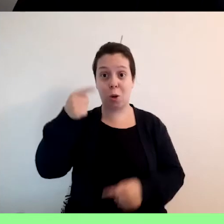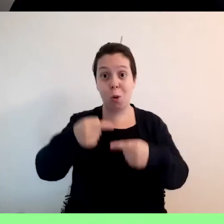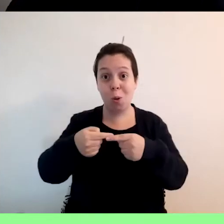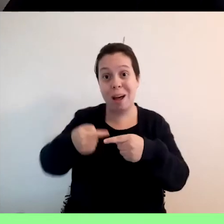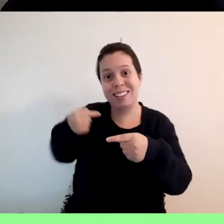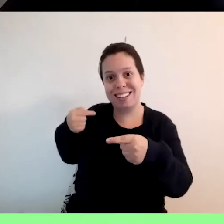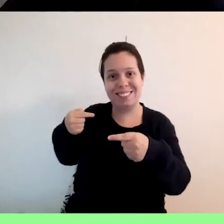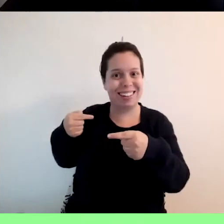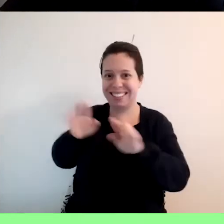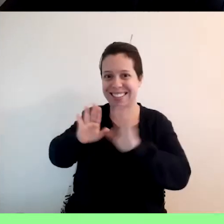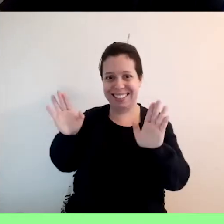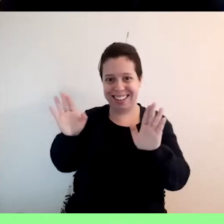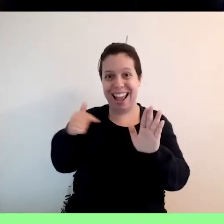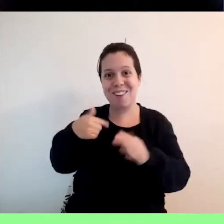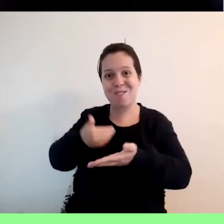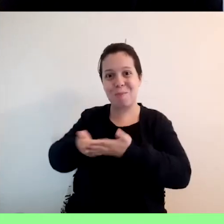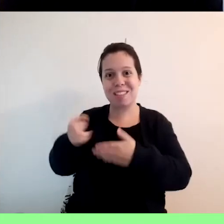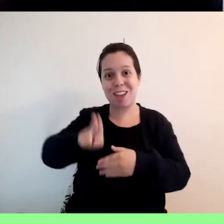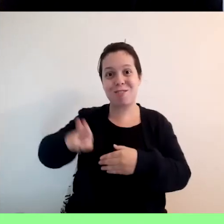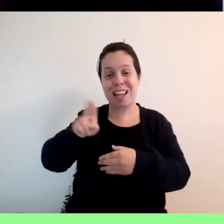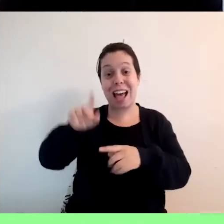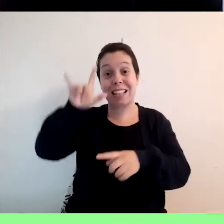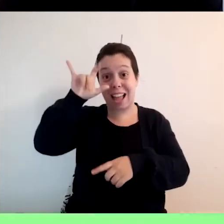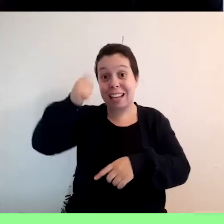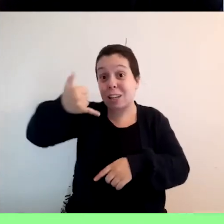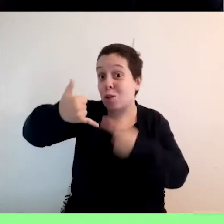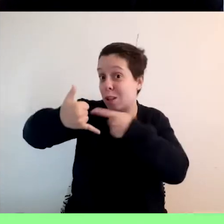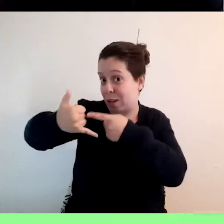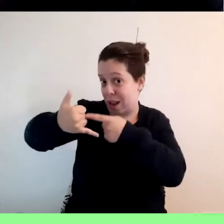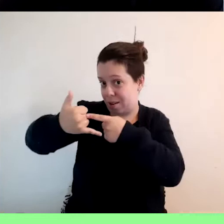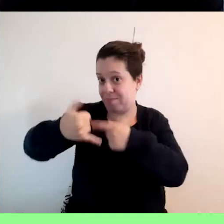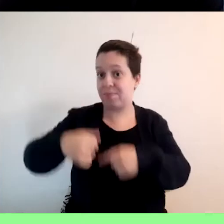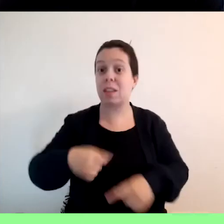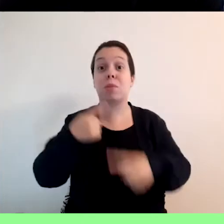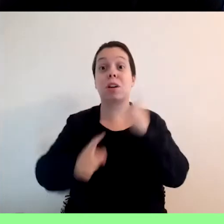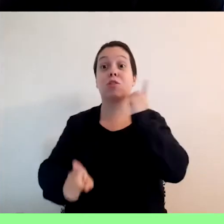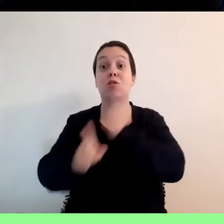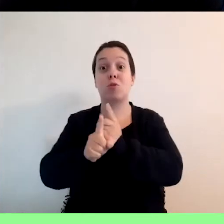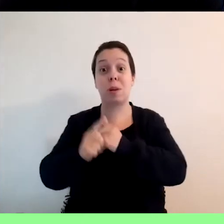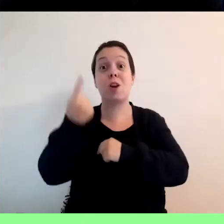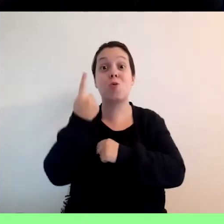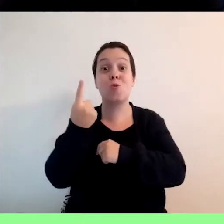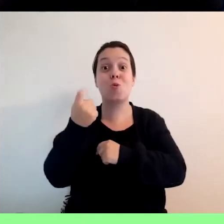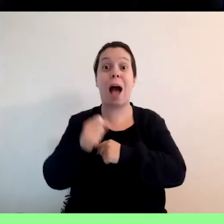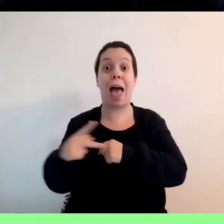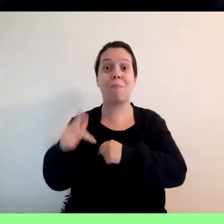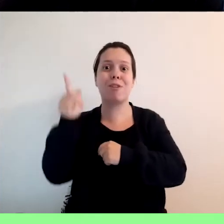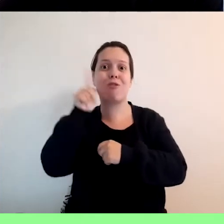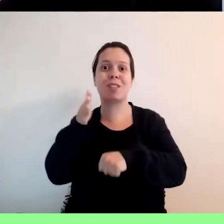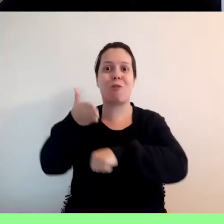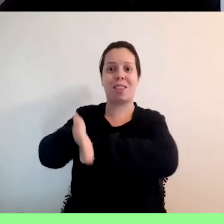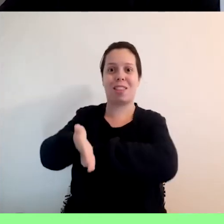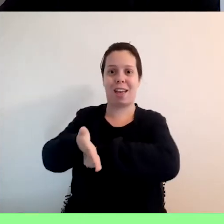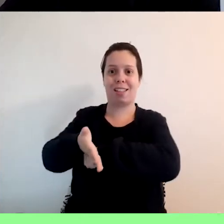tô usando aí o mobile, porque eu descobri um programa que me dá acesso, né? Foi bem engraçado